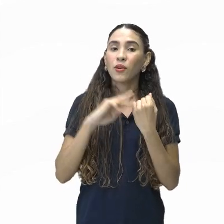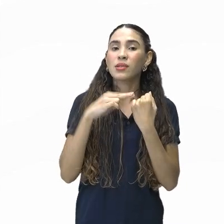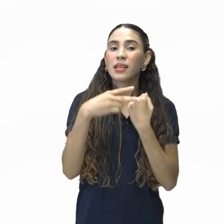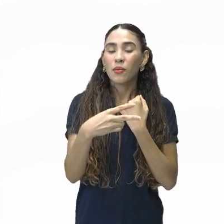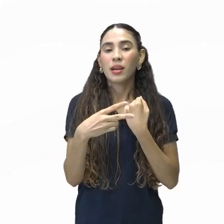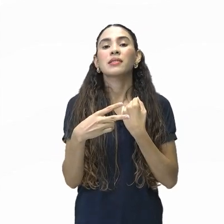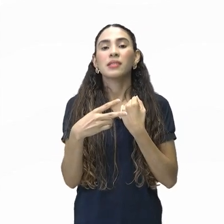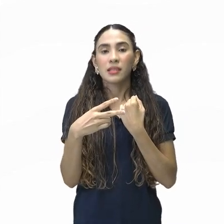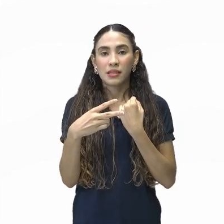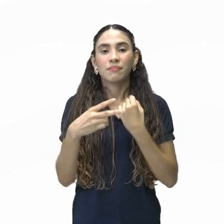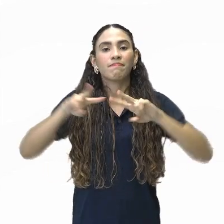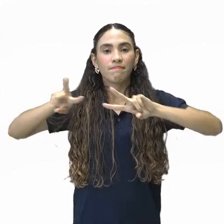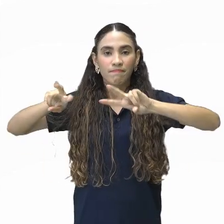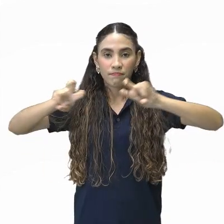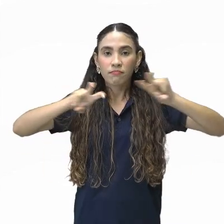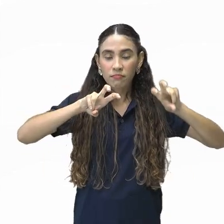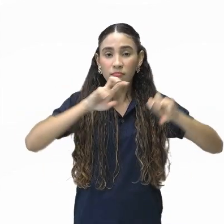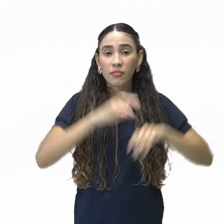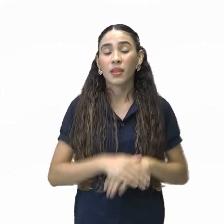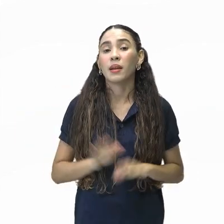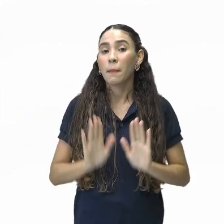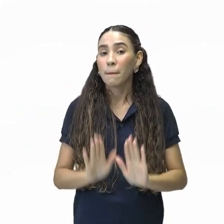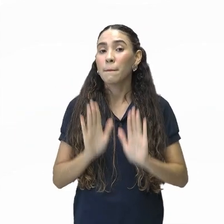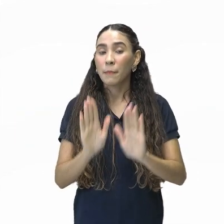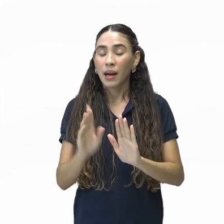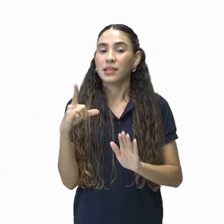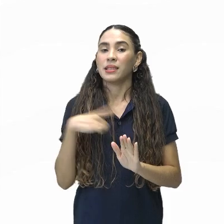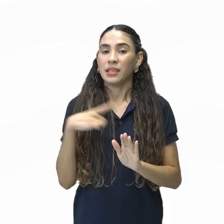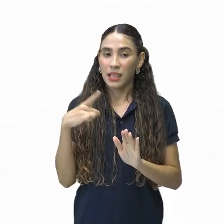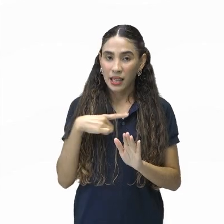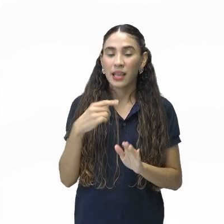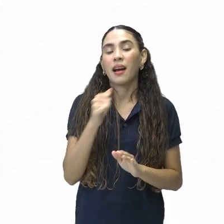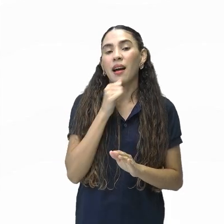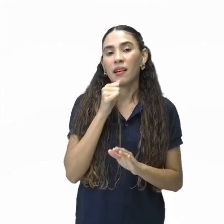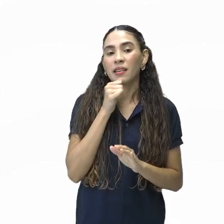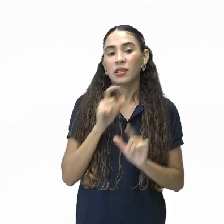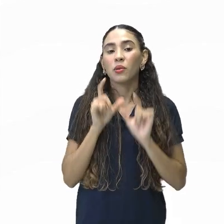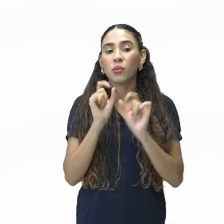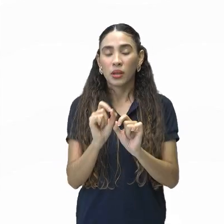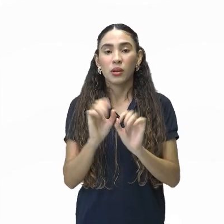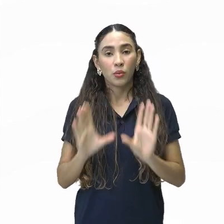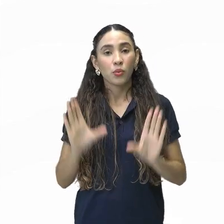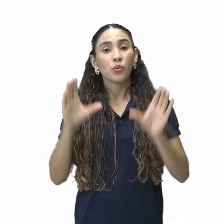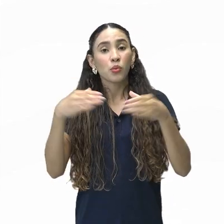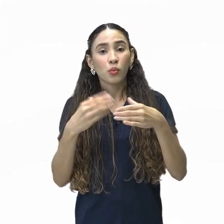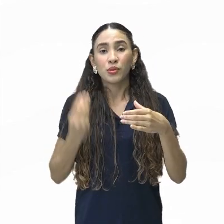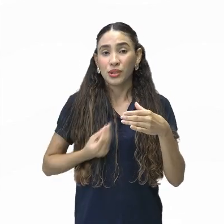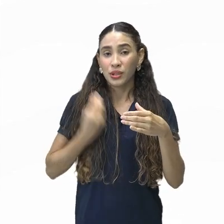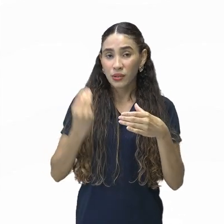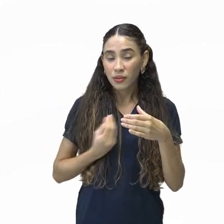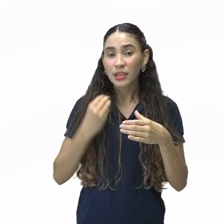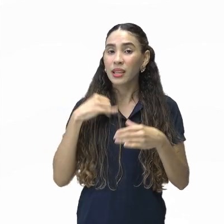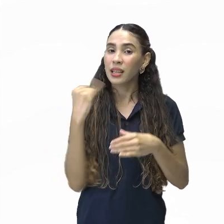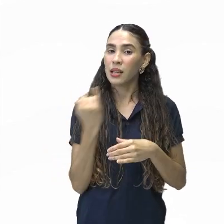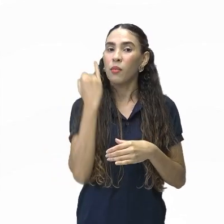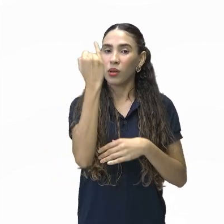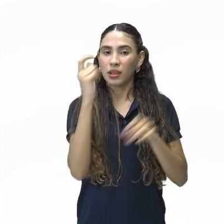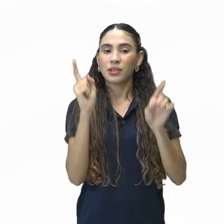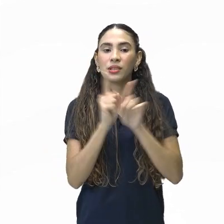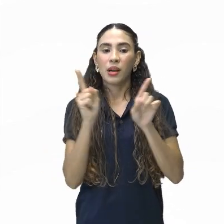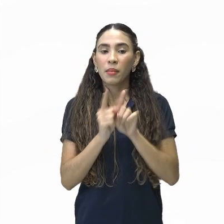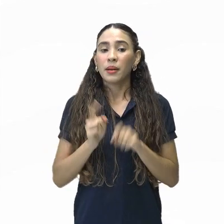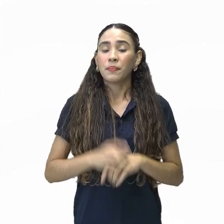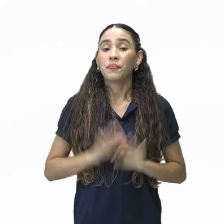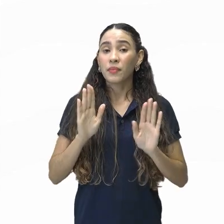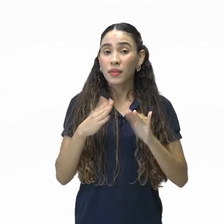ali, né, essa devastação. Mas ainda existem espécies, né, que são aí bastante importantes, tá?